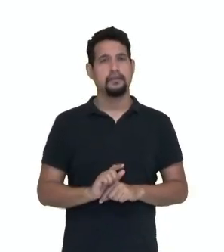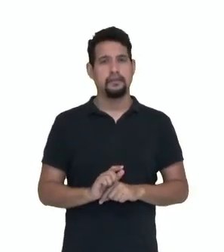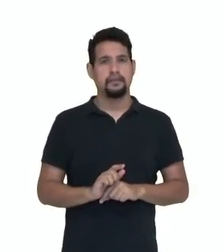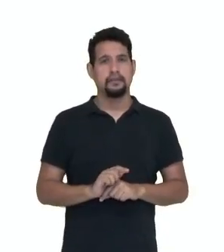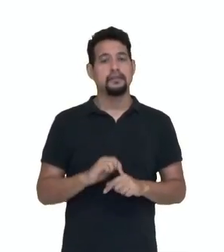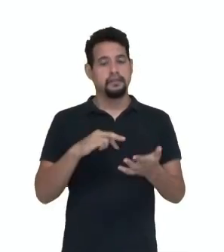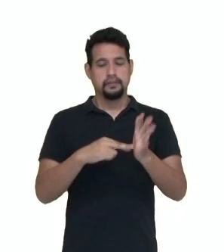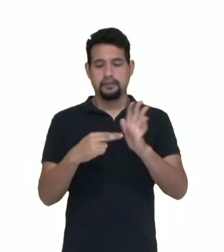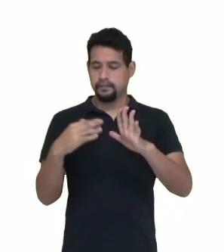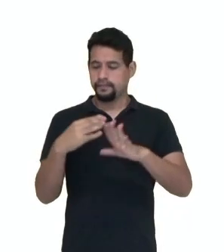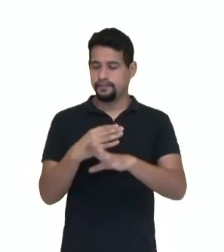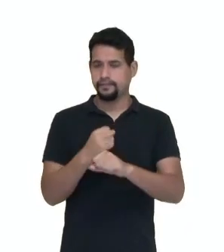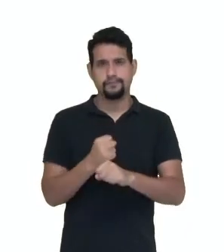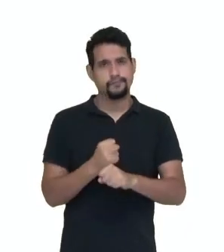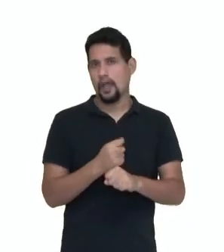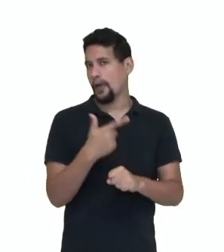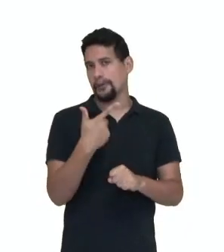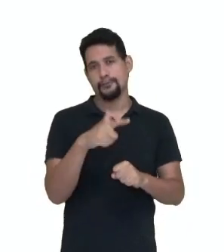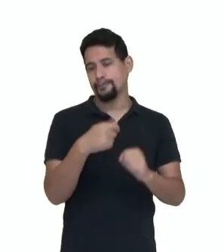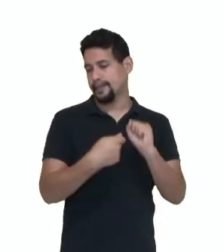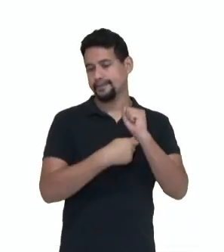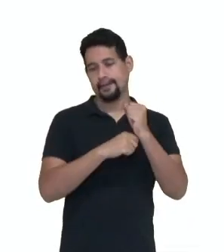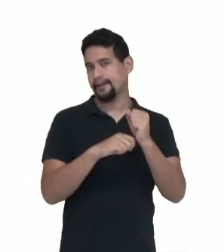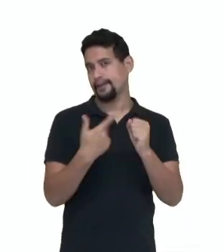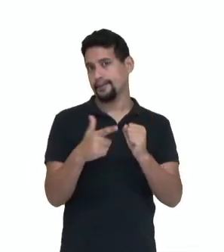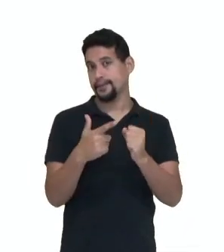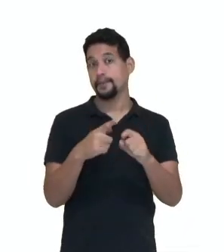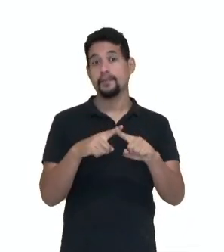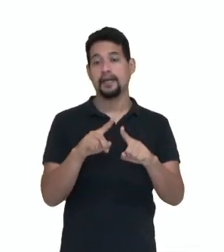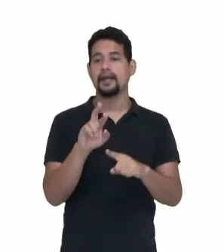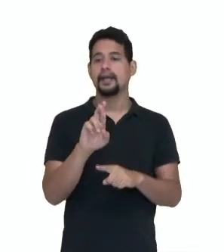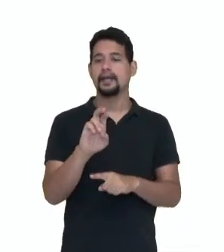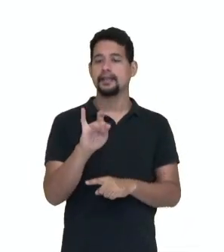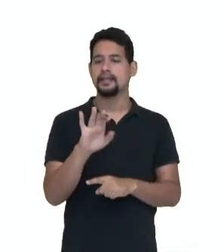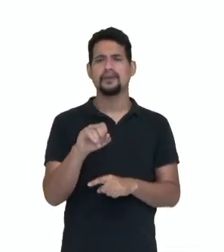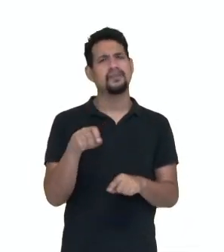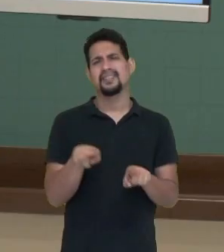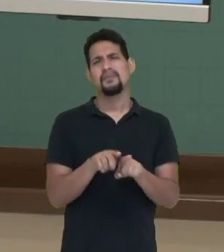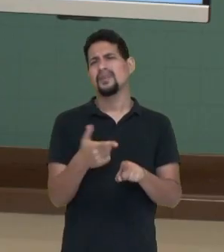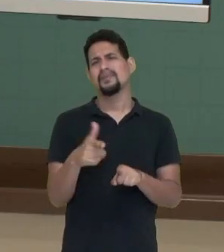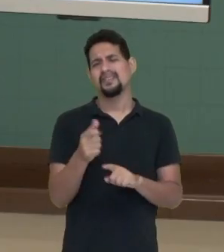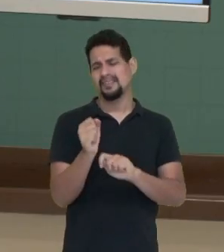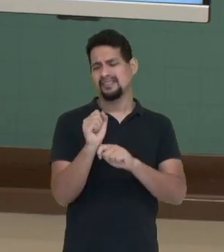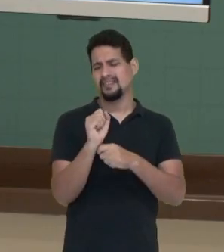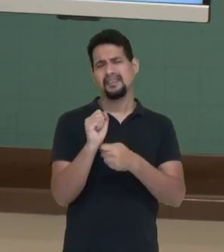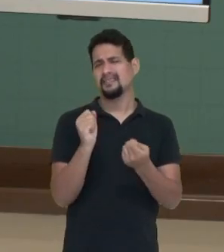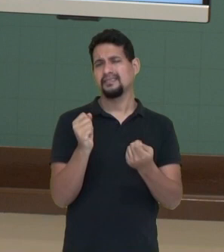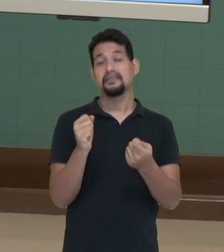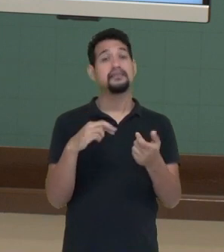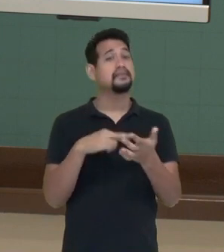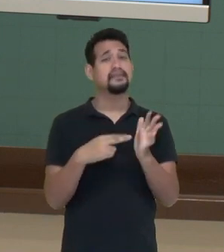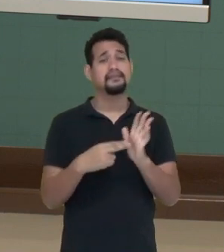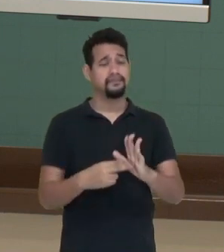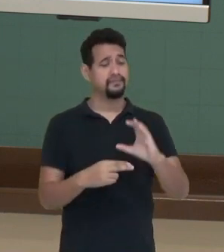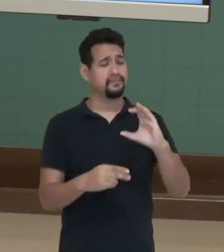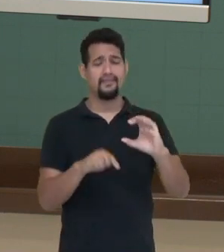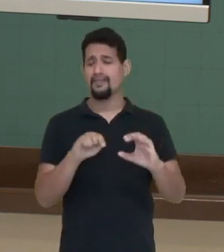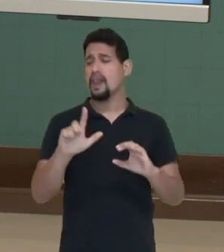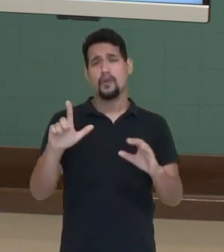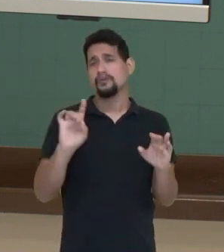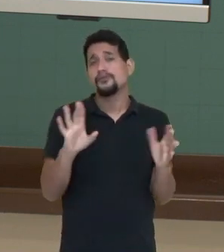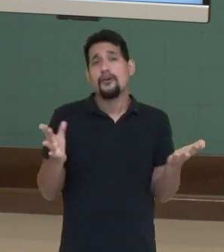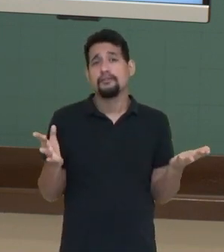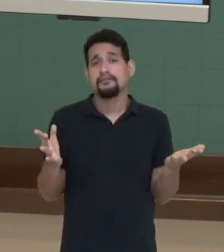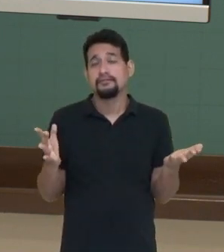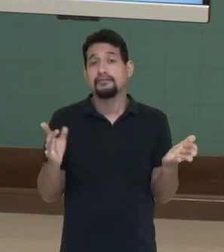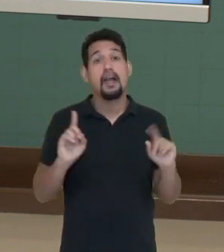é o cálculo, não tem segredo, é multiplicação. E do retângulo, também não tem segredo, vai ser o comprimento vezes a largura. Só que o